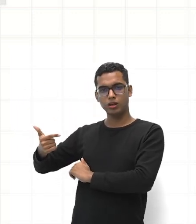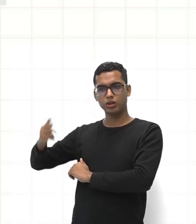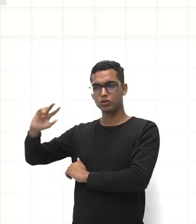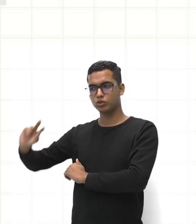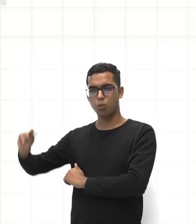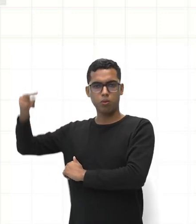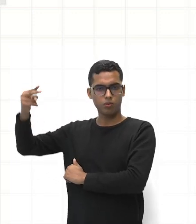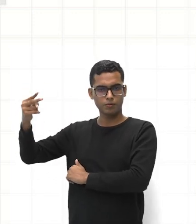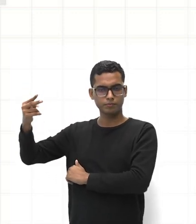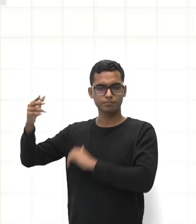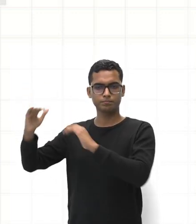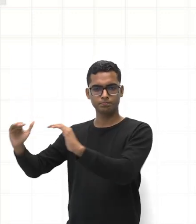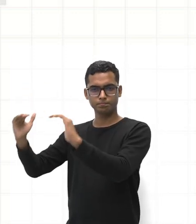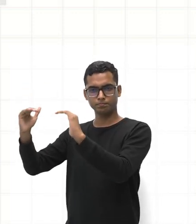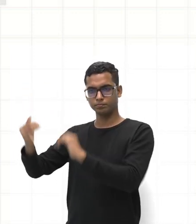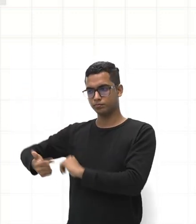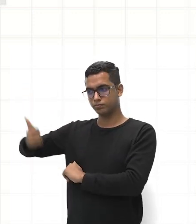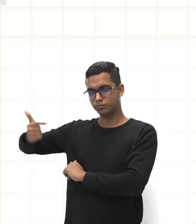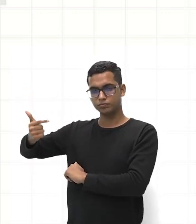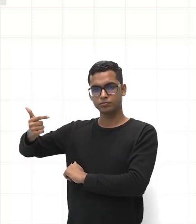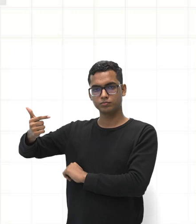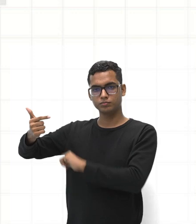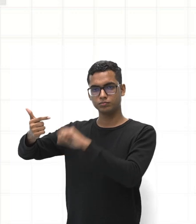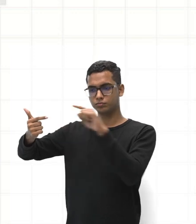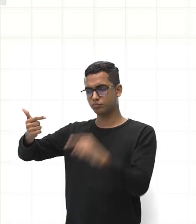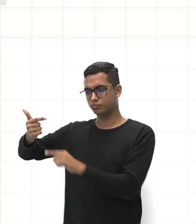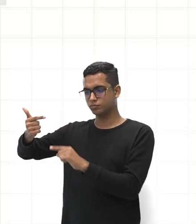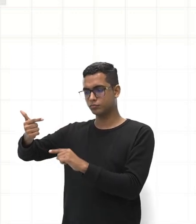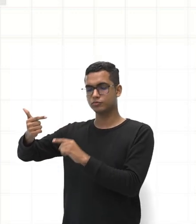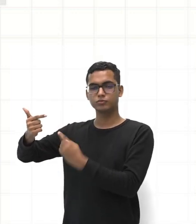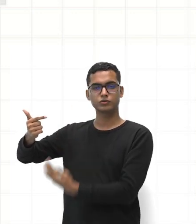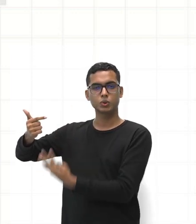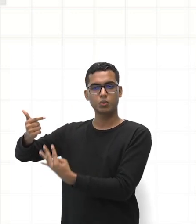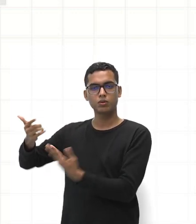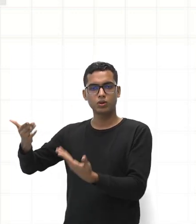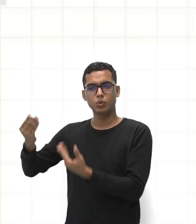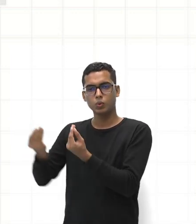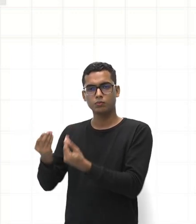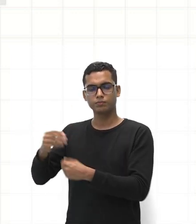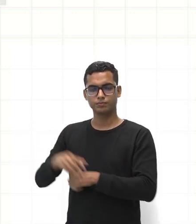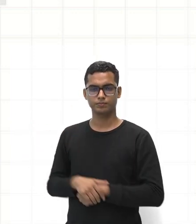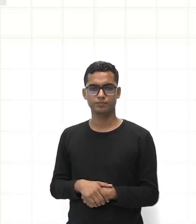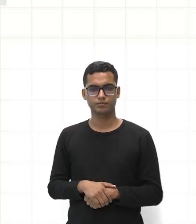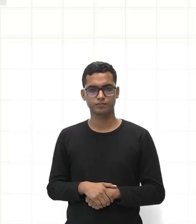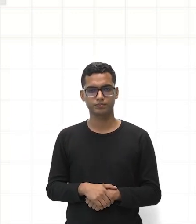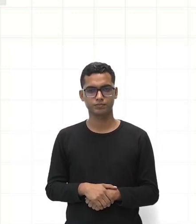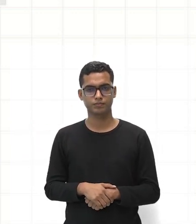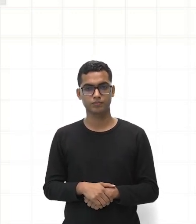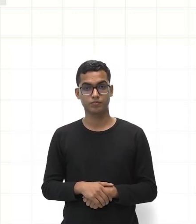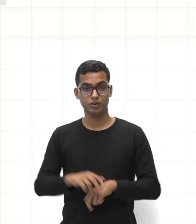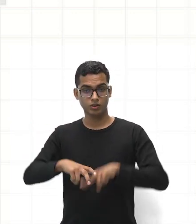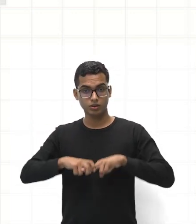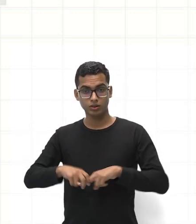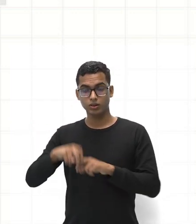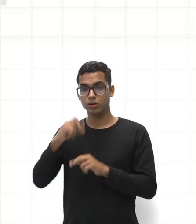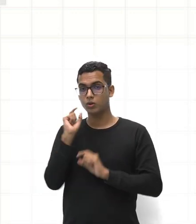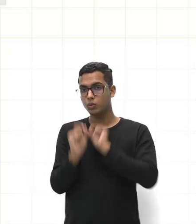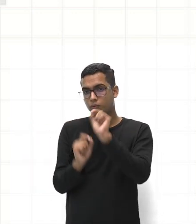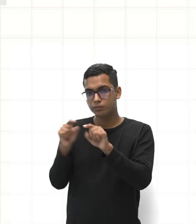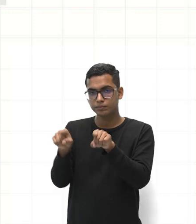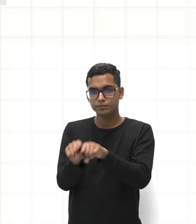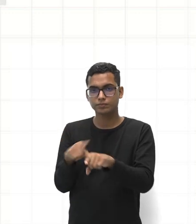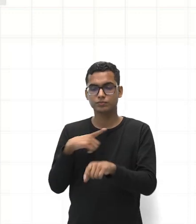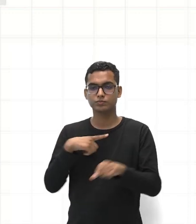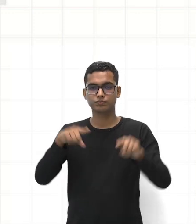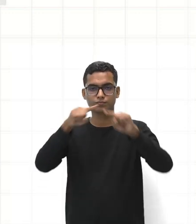bom? Dobrou. Só que olha o que aconteceu com o perímetro. O perímetro era 4 e agora é 8. Quer dizer que o